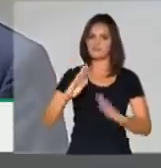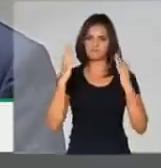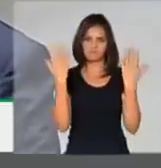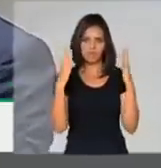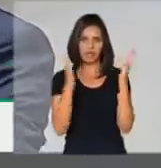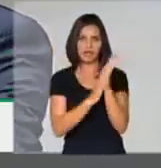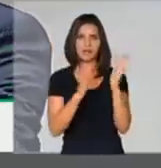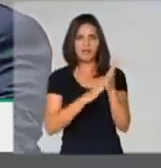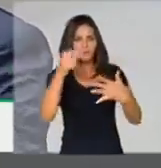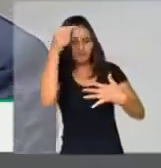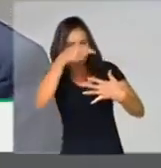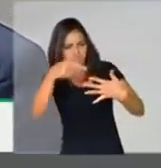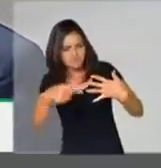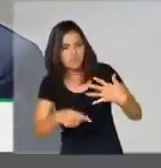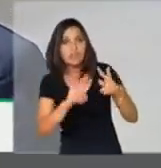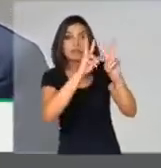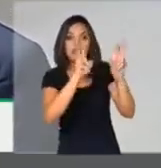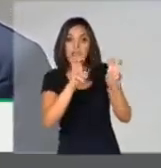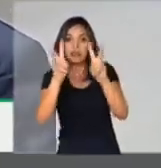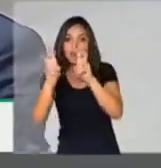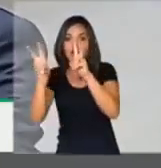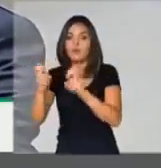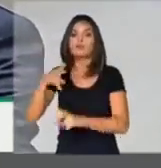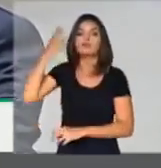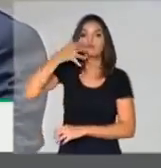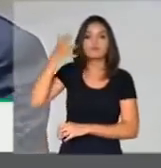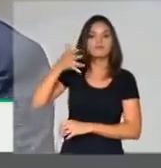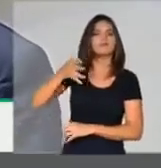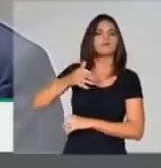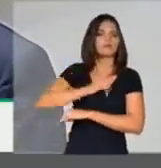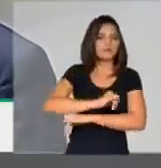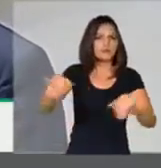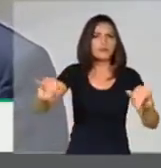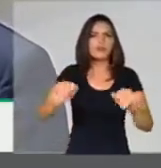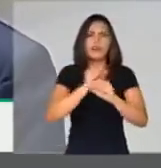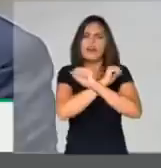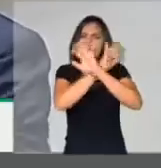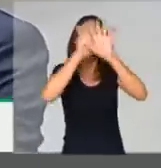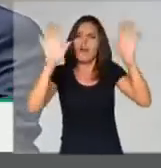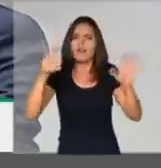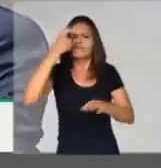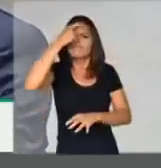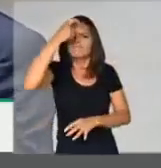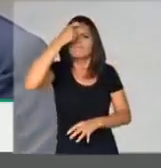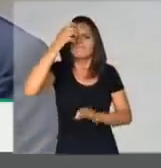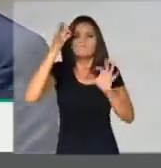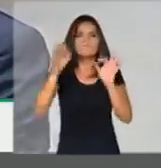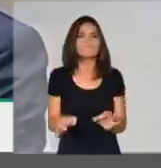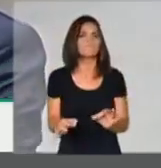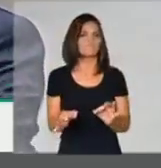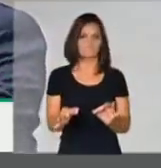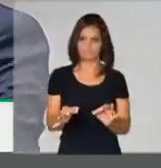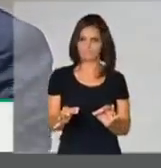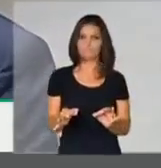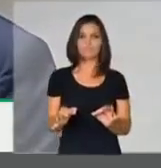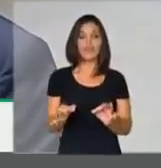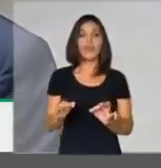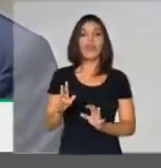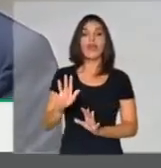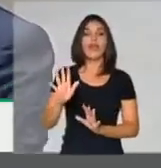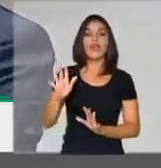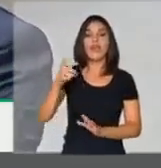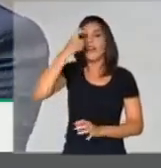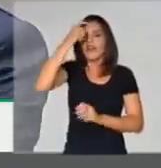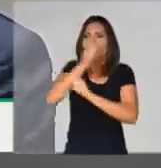Vossa Excelência traz a esta tribuna. Parabéns pela sua lucidez. Parabéns pela sua clareza